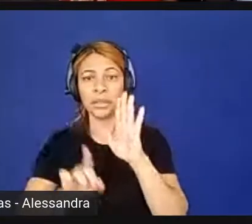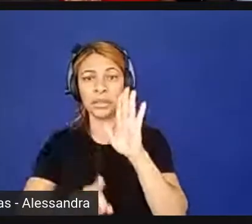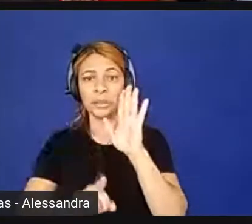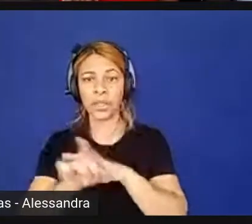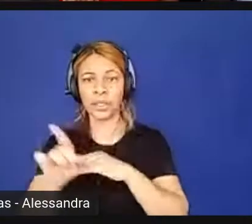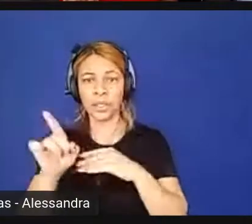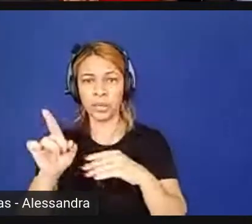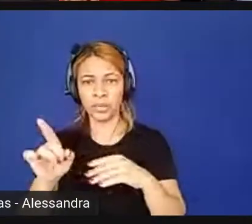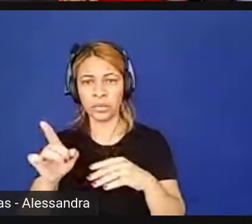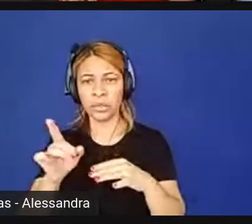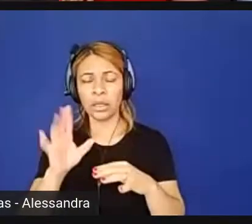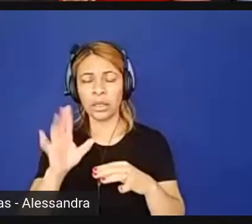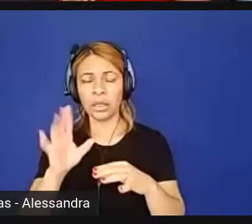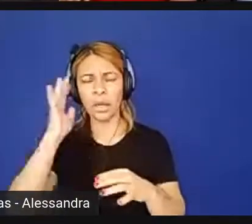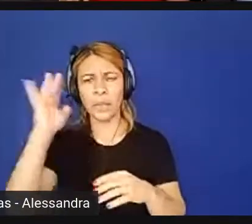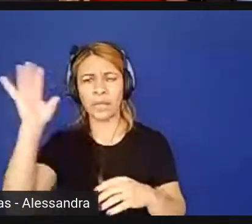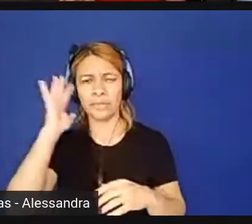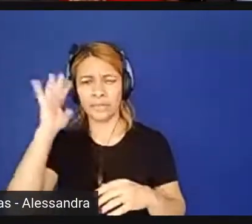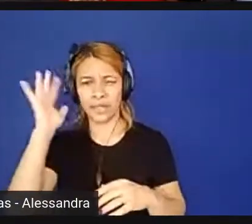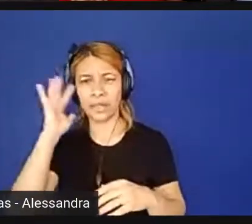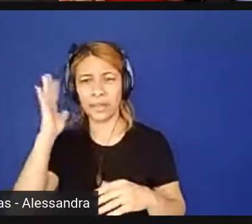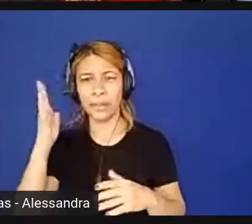não, uma reflexão, né?